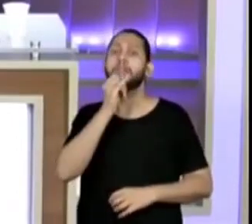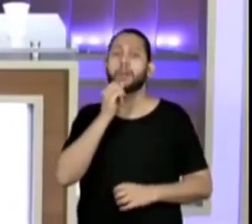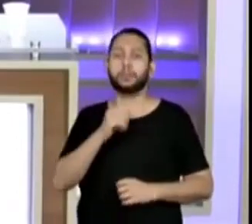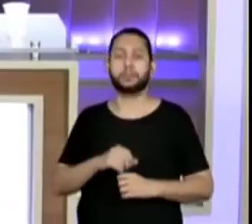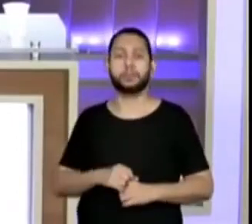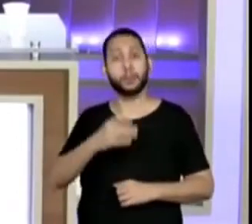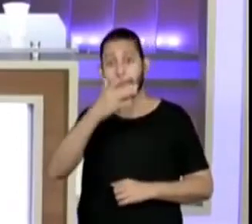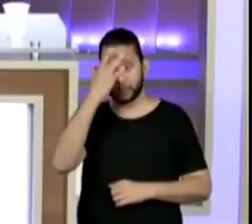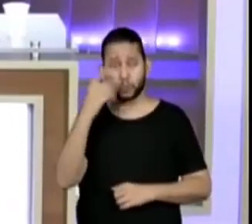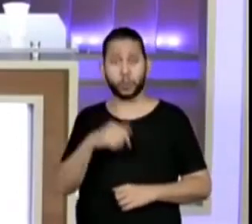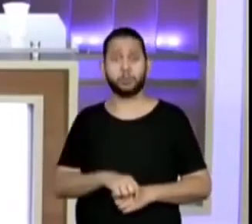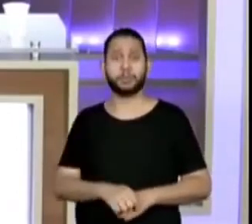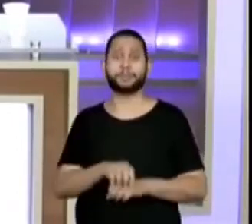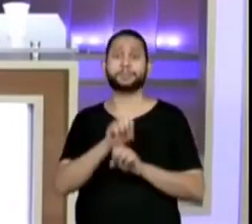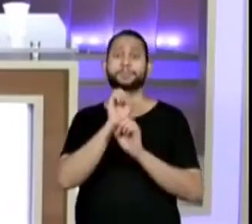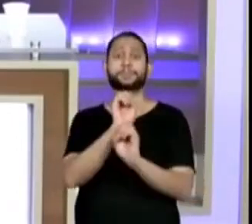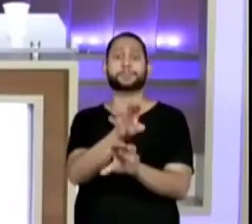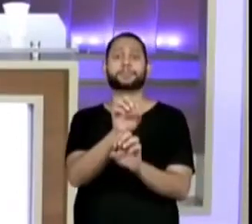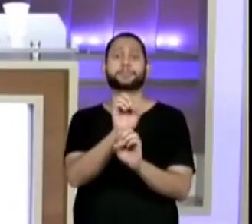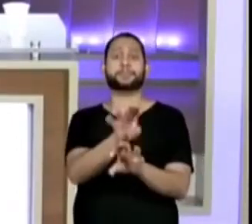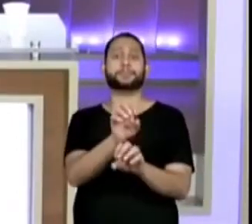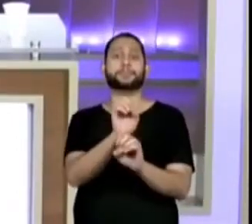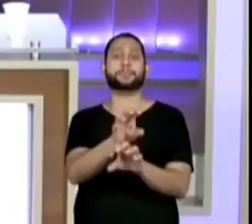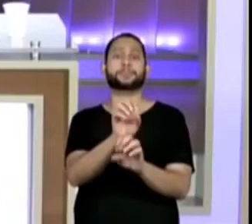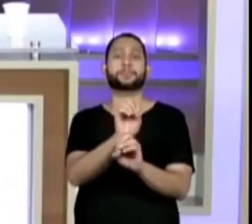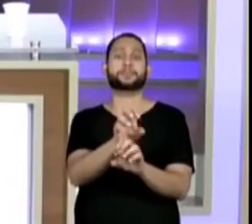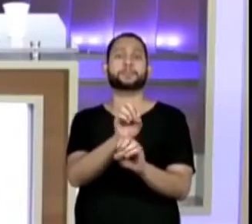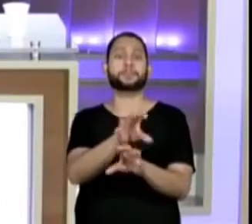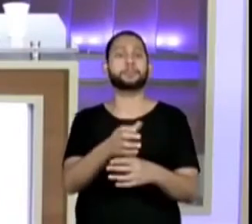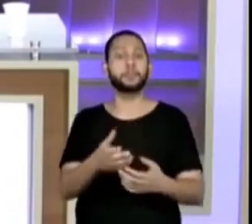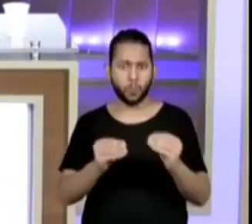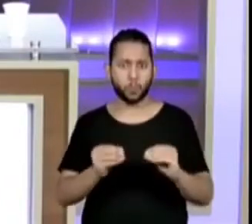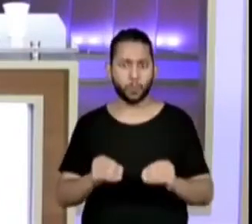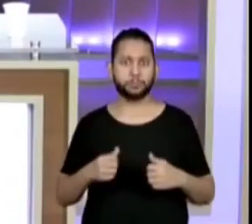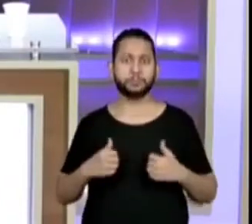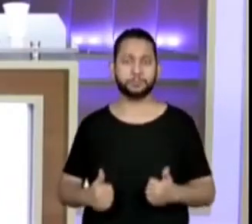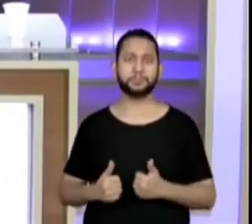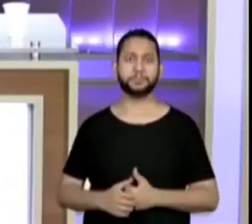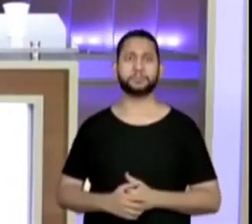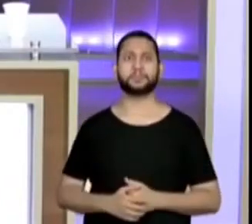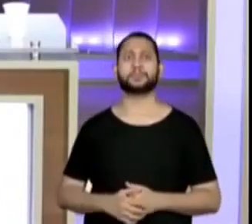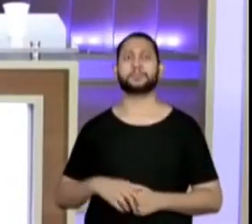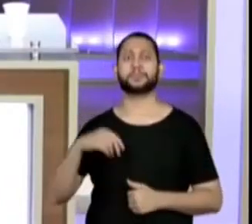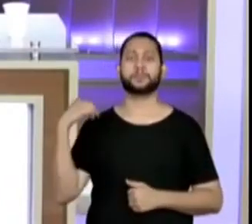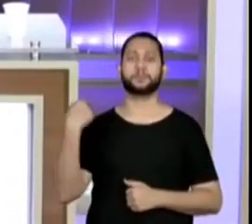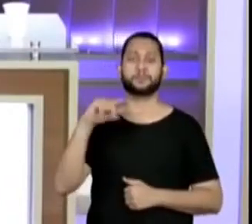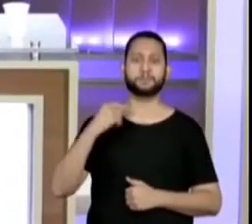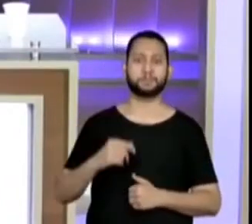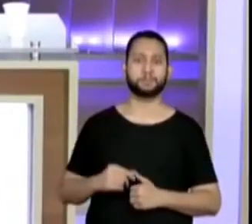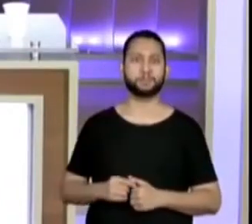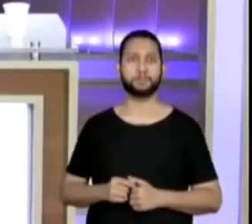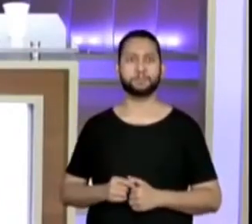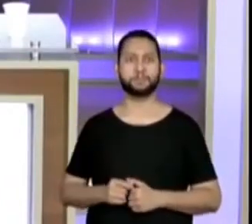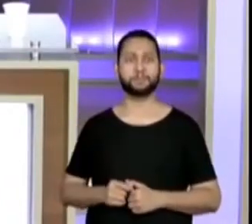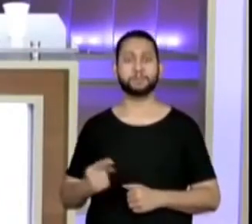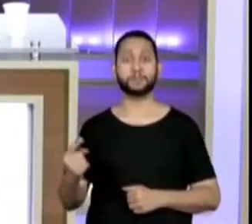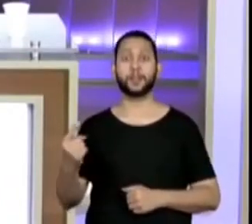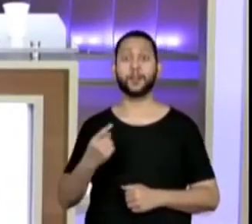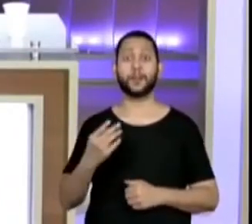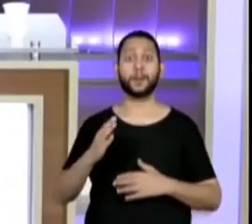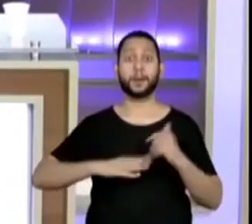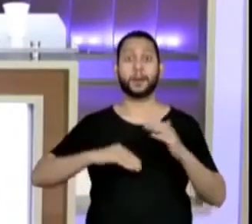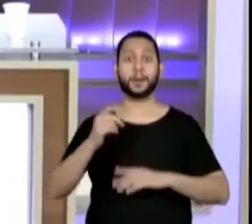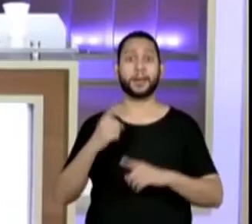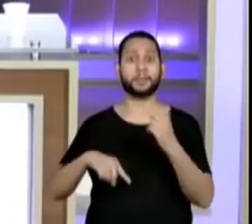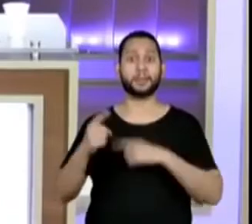Já pensaram nisso? Os graus, os ângulos, a geometria é muito importante. Turma, vamos lá para as